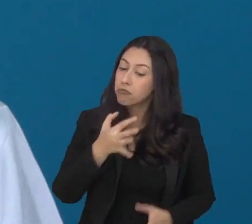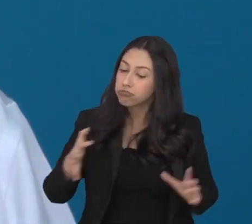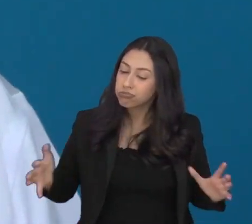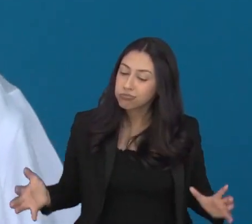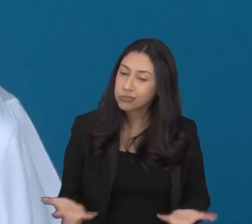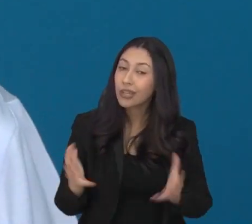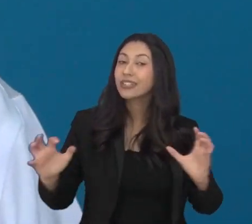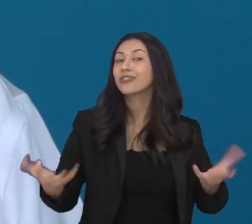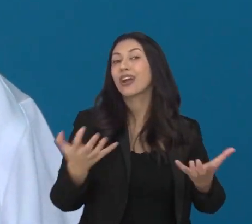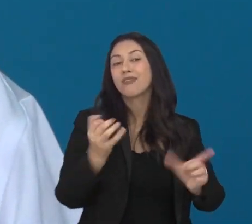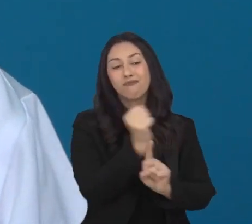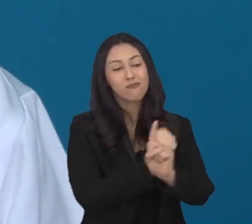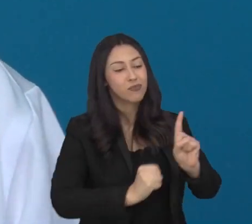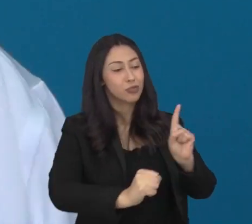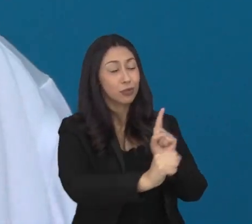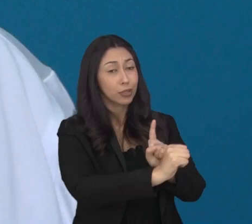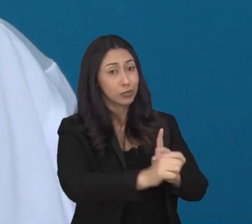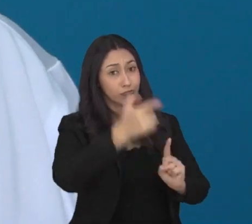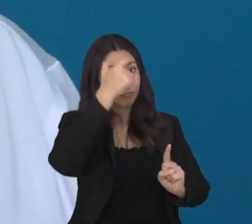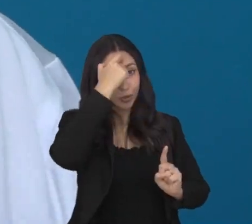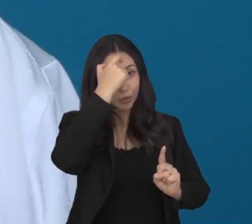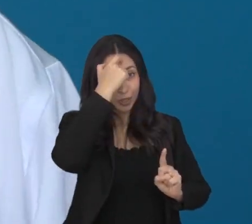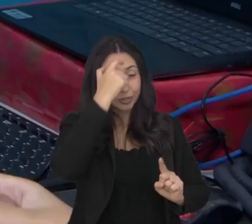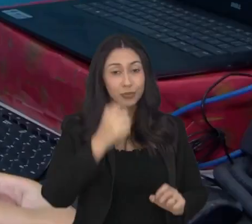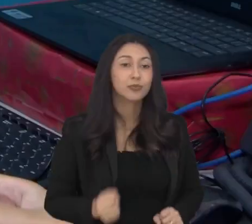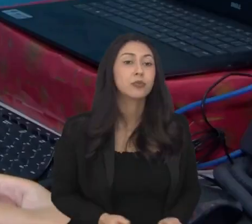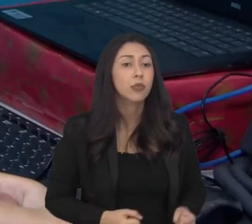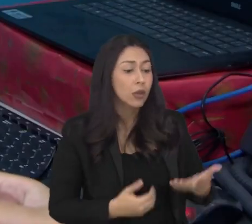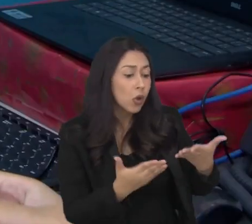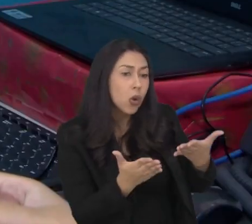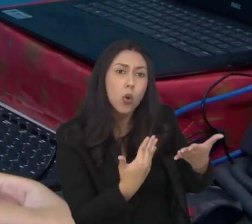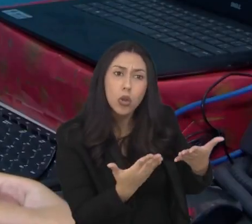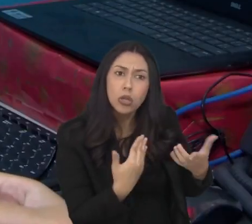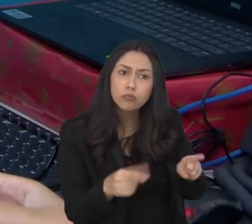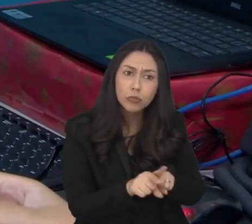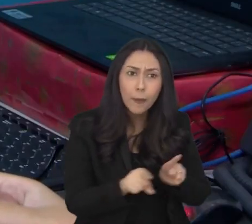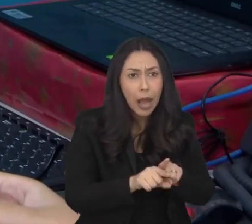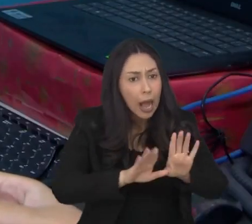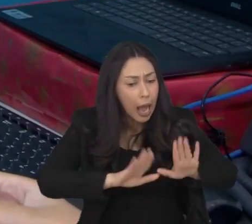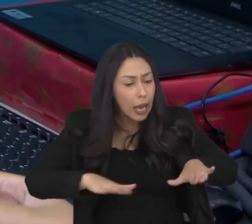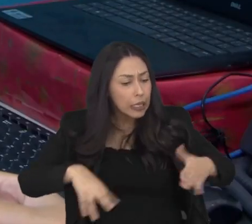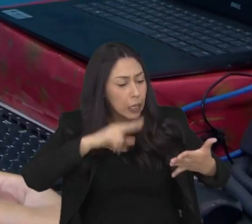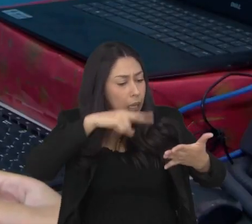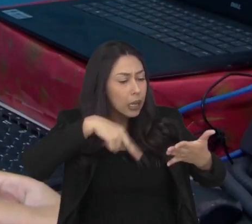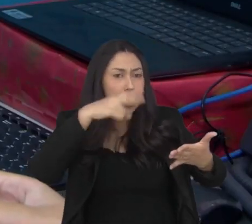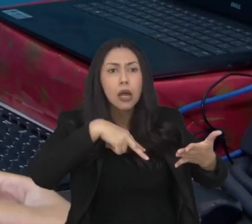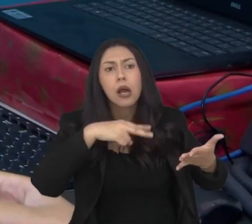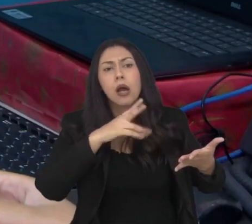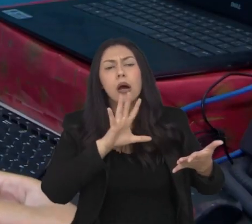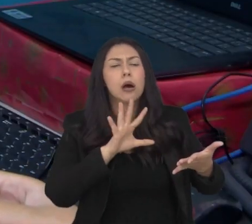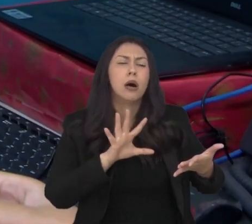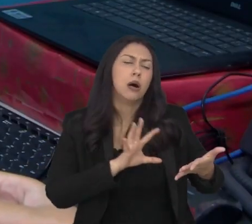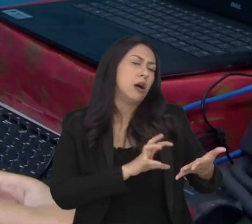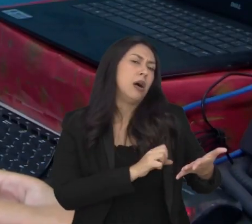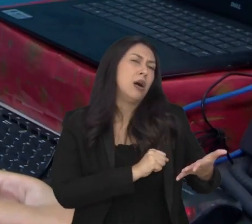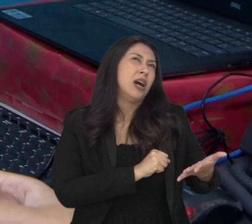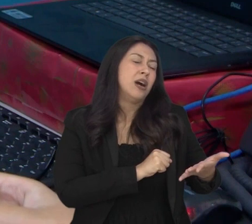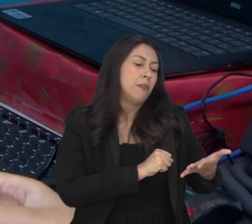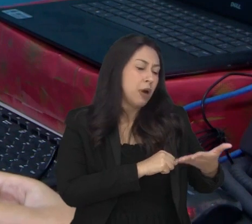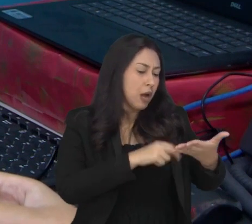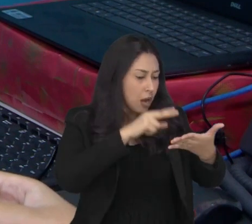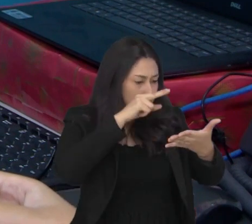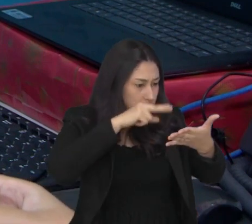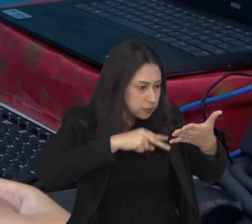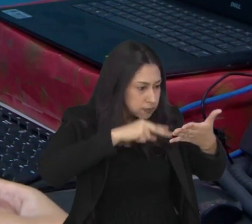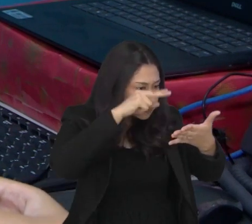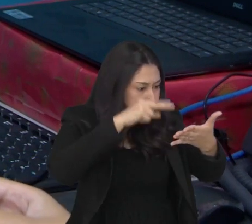de incentivar uma sociedade mais consciente. O livro, e a criança que lê livro, ela ama ler.